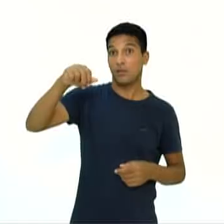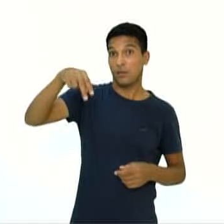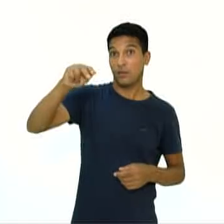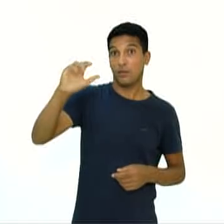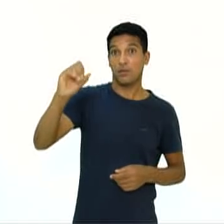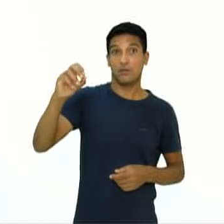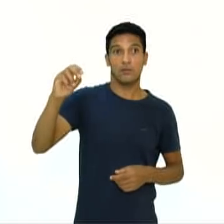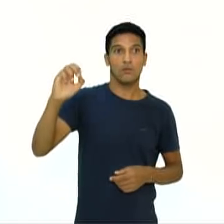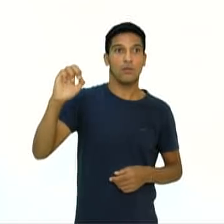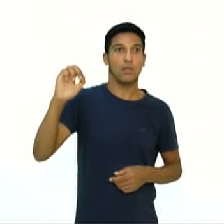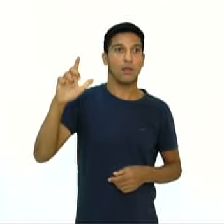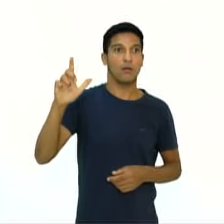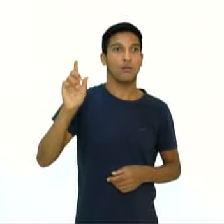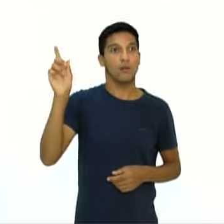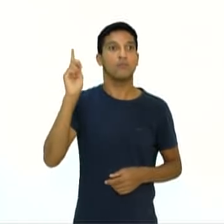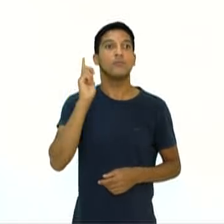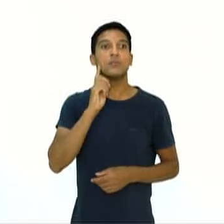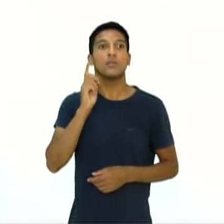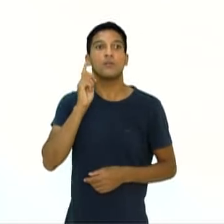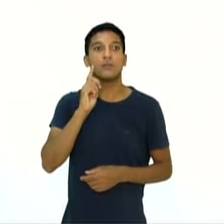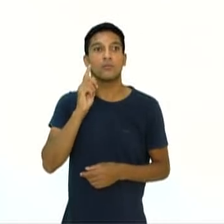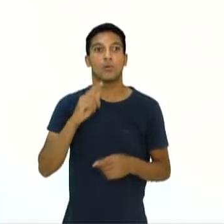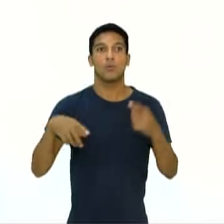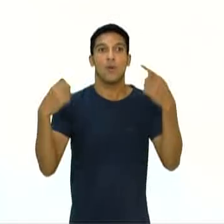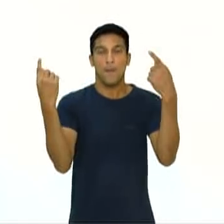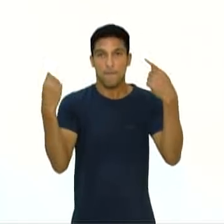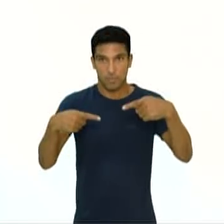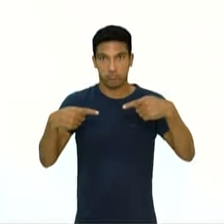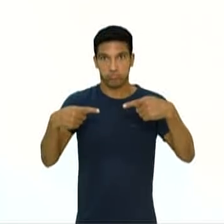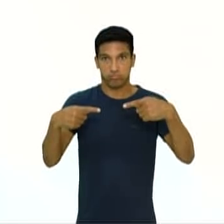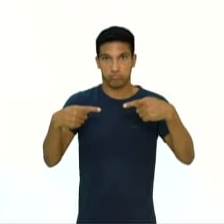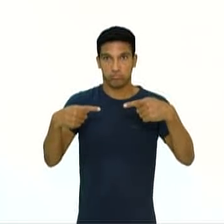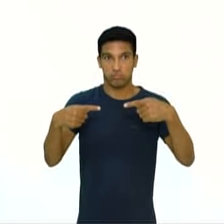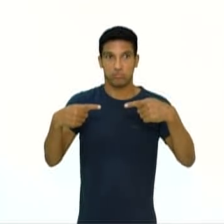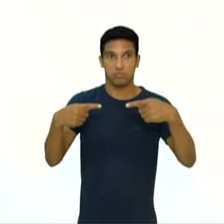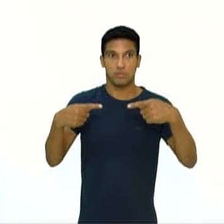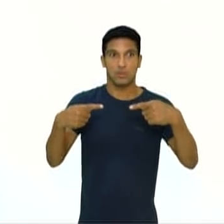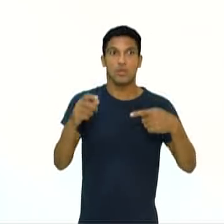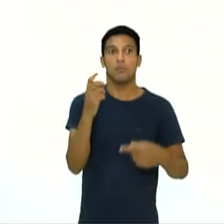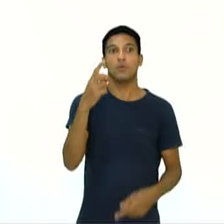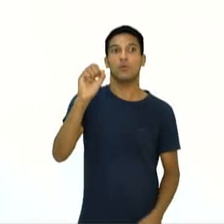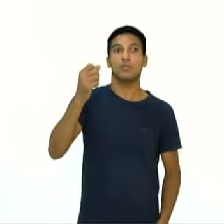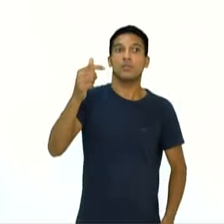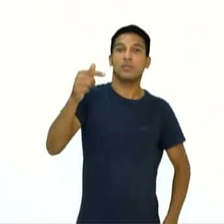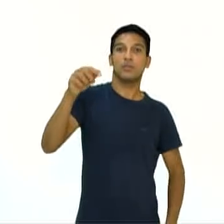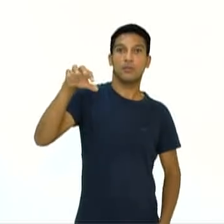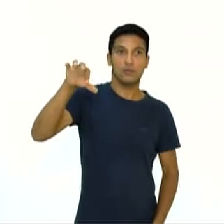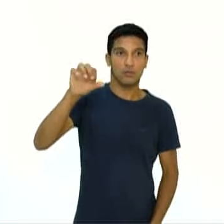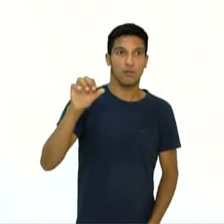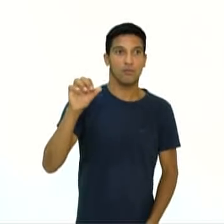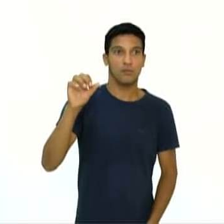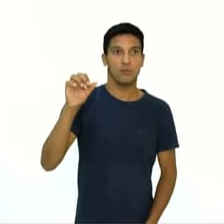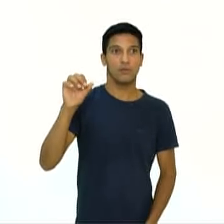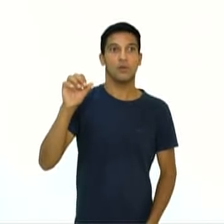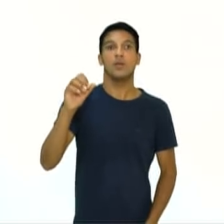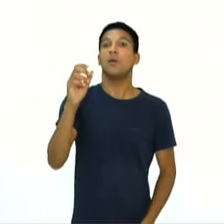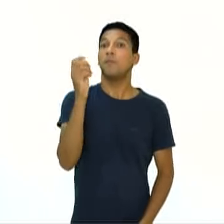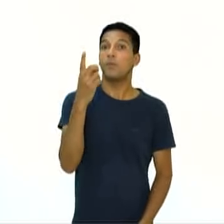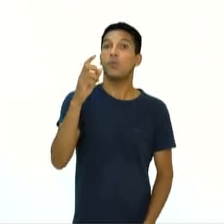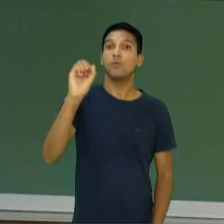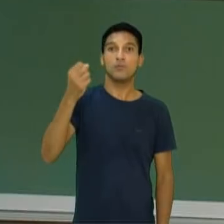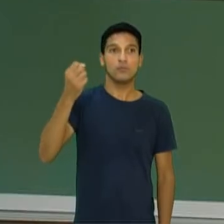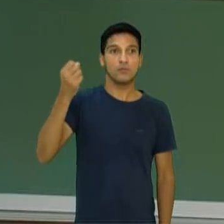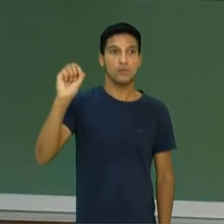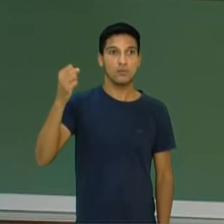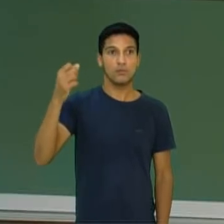1884, realizou-se o primeiro campeonato inglês de tiro com arco. Então aí já o tiro com arco entrando nessa